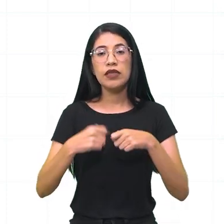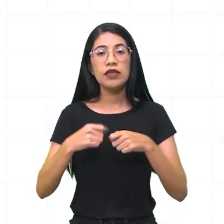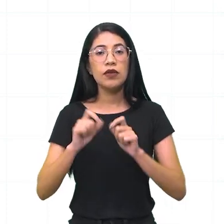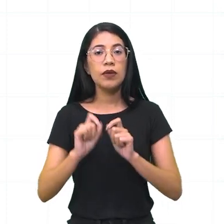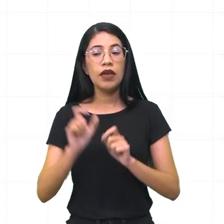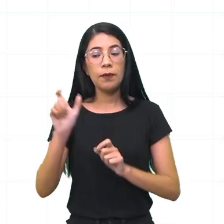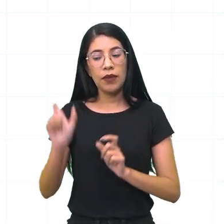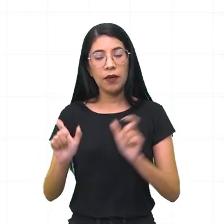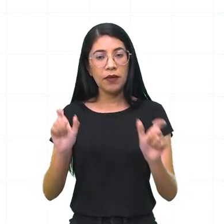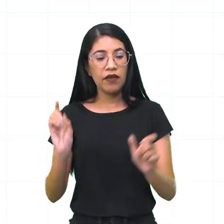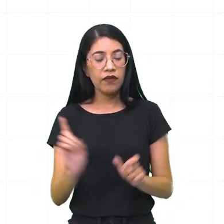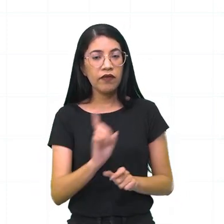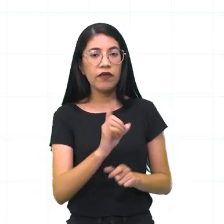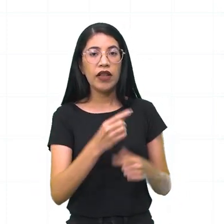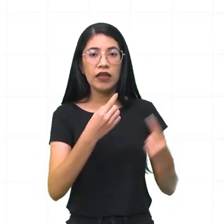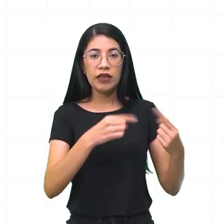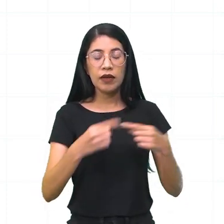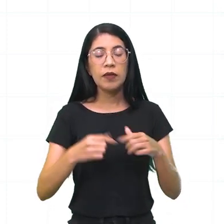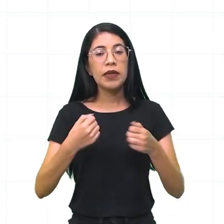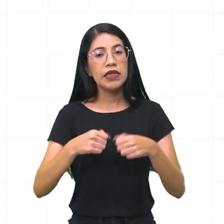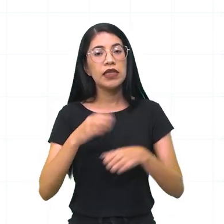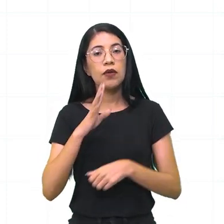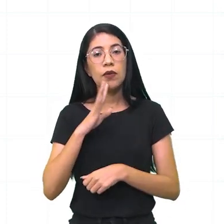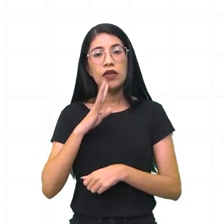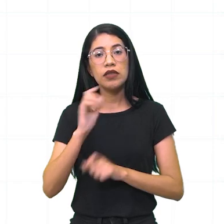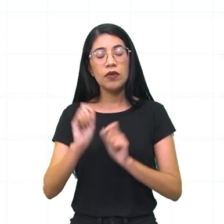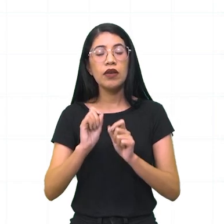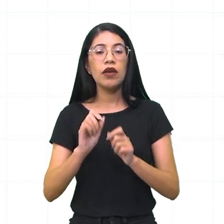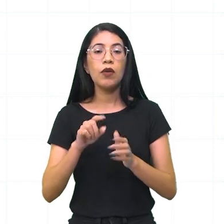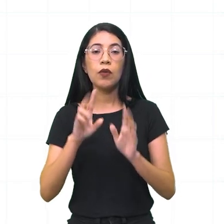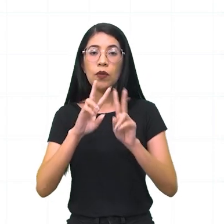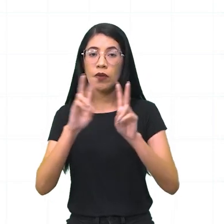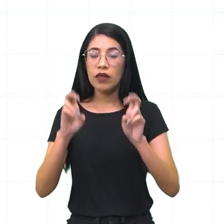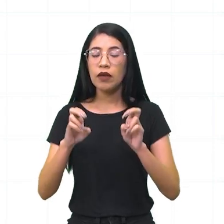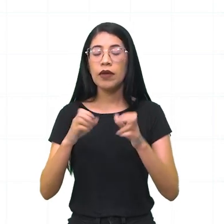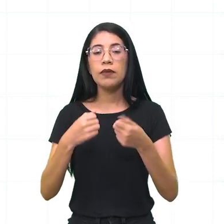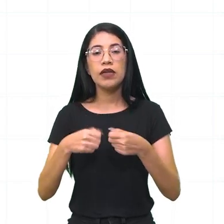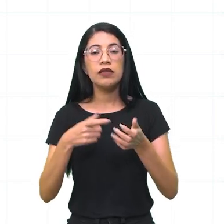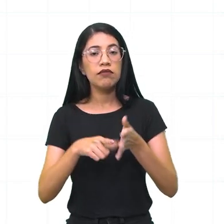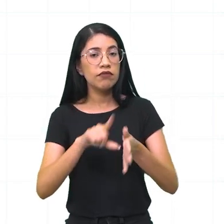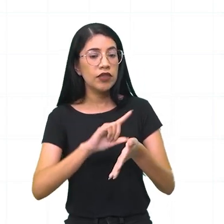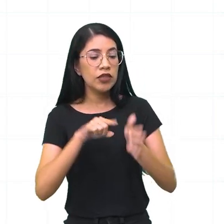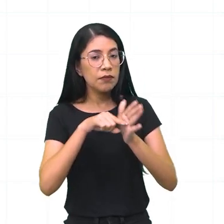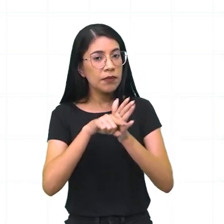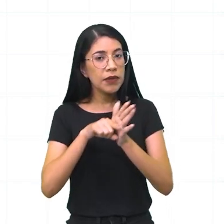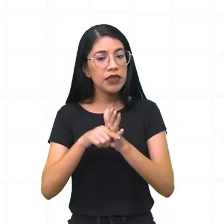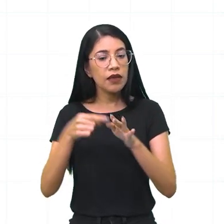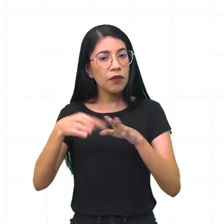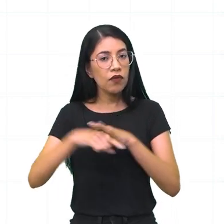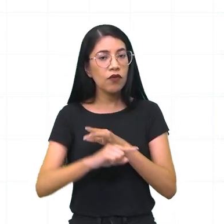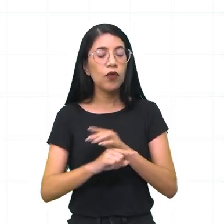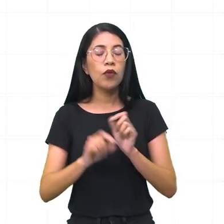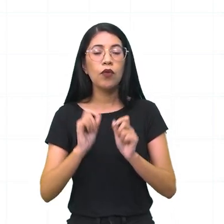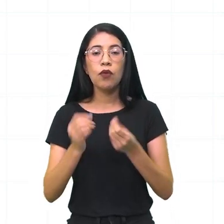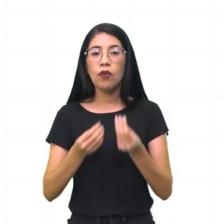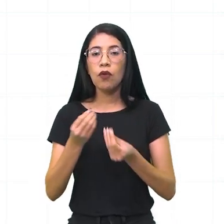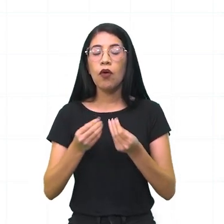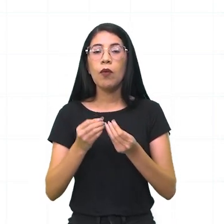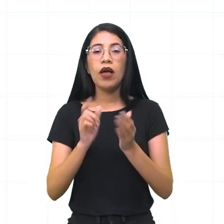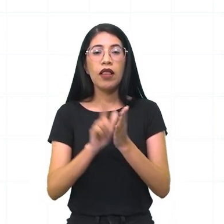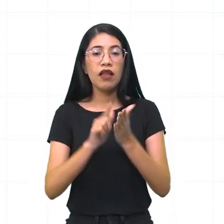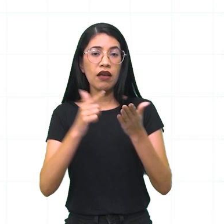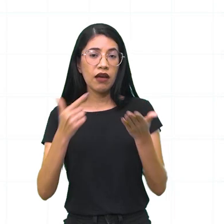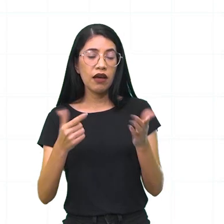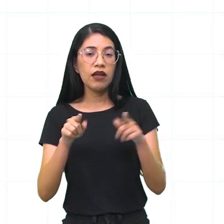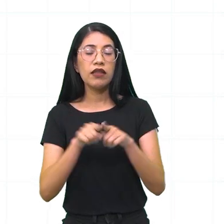ter o conhecimento do assunto. Por isso que é importante o quê? Pesquisar sobre o tema, né? Lendo aí reportagens,